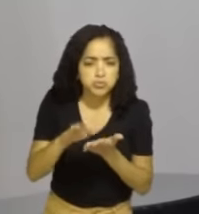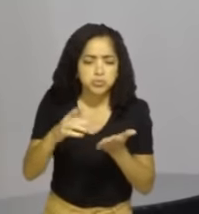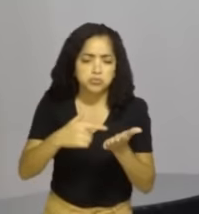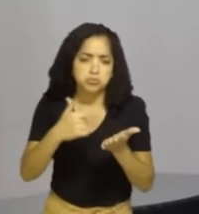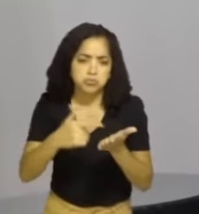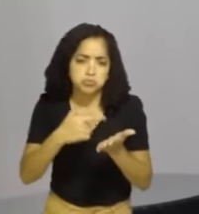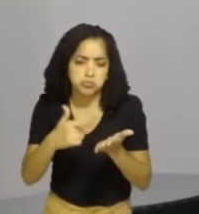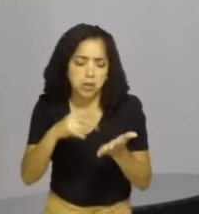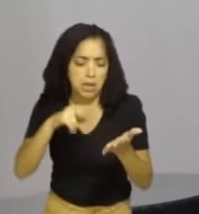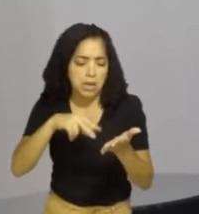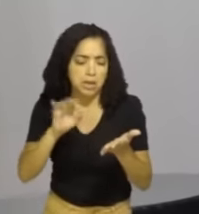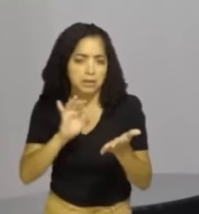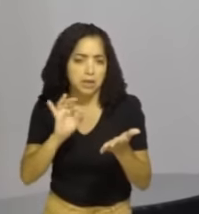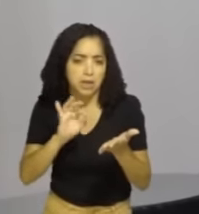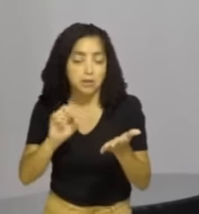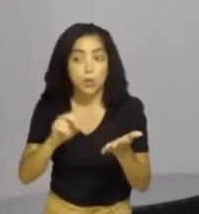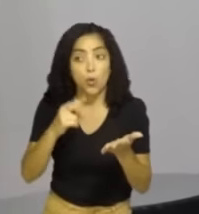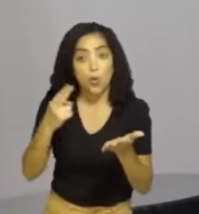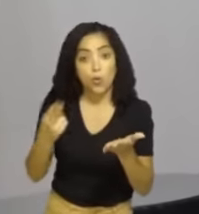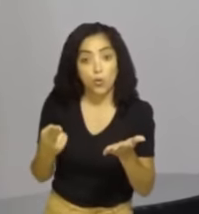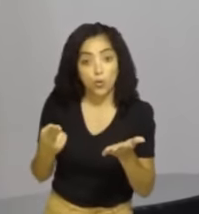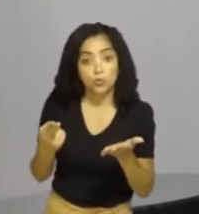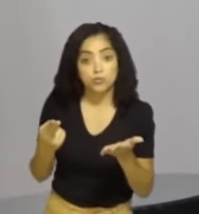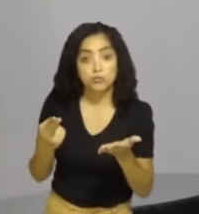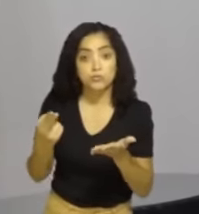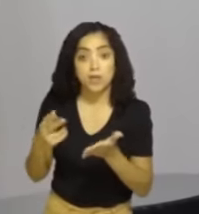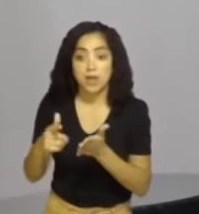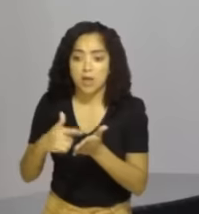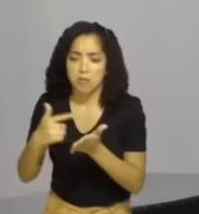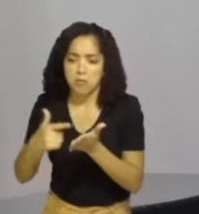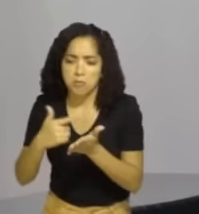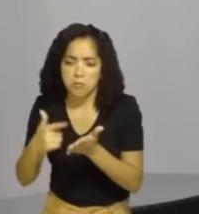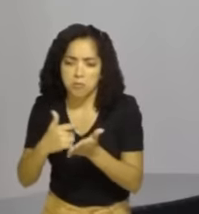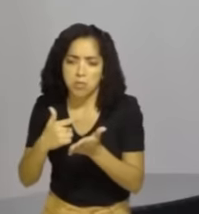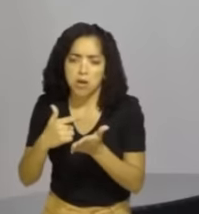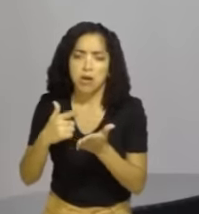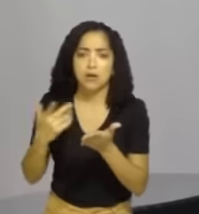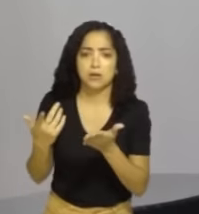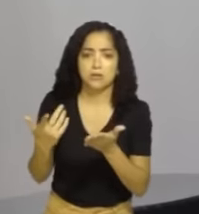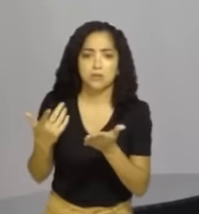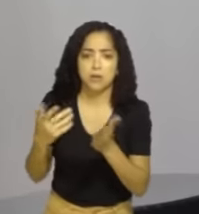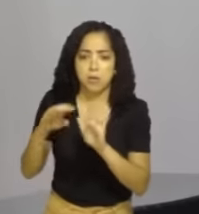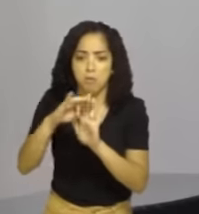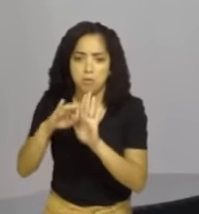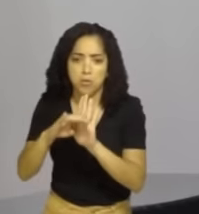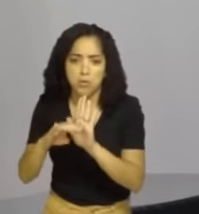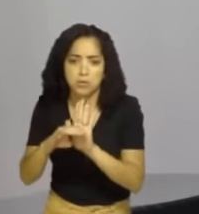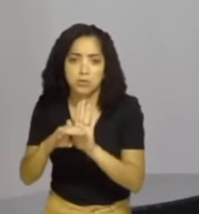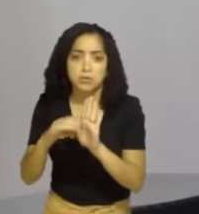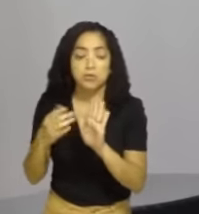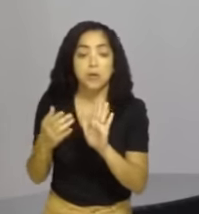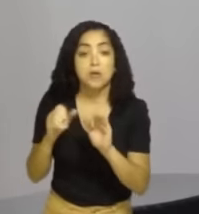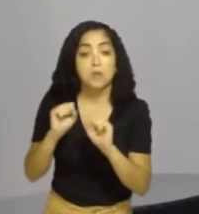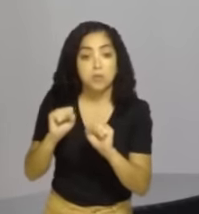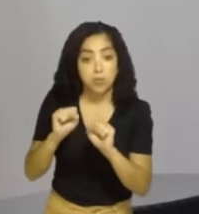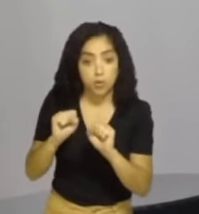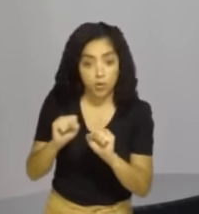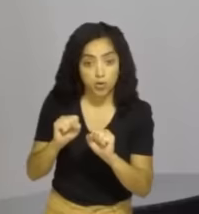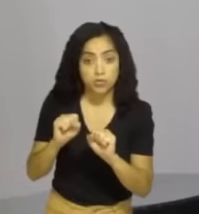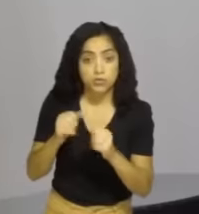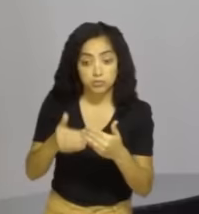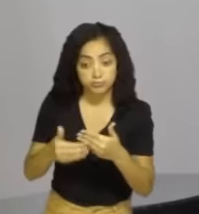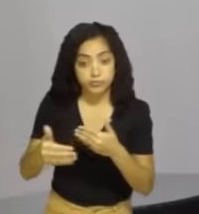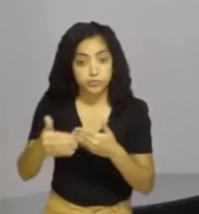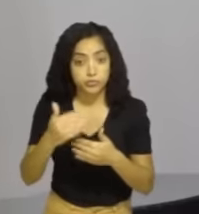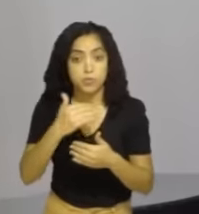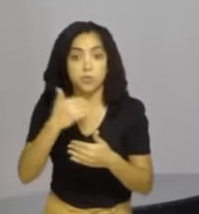bola. Outras vezes, uma matéria jornalística, uma reportagem pode levar, inclusive, à morte de alguém, como nós presenciamos